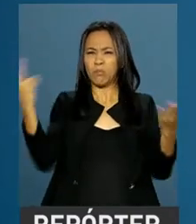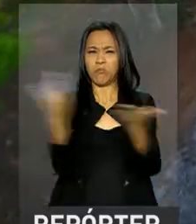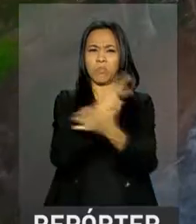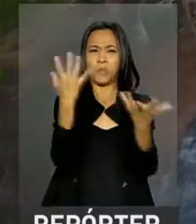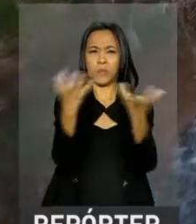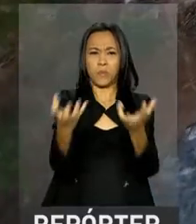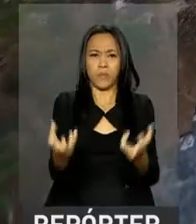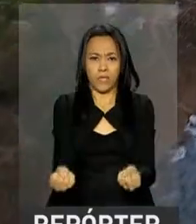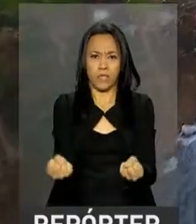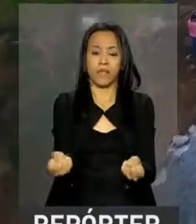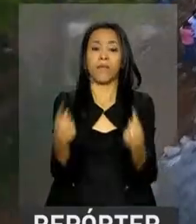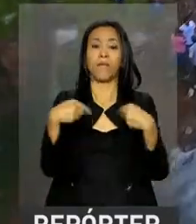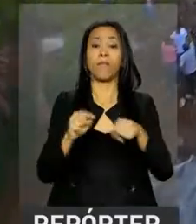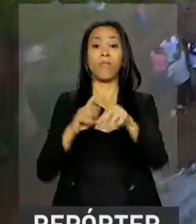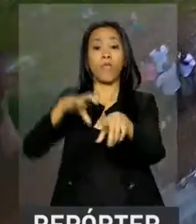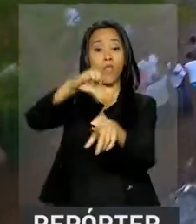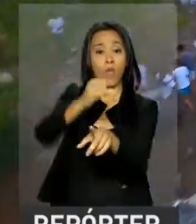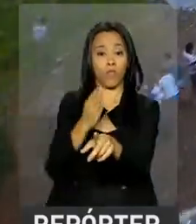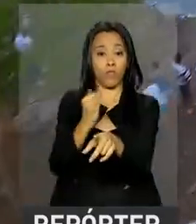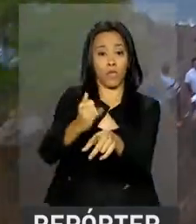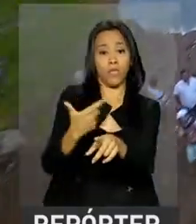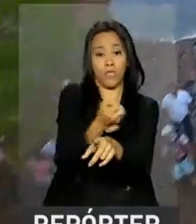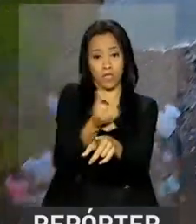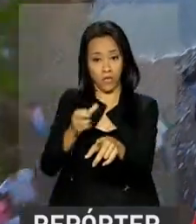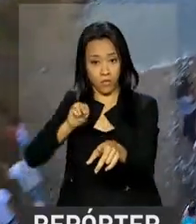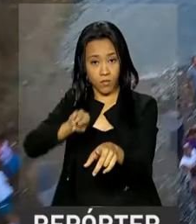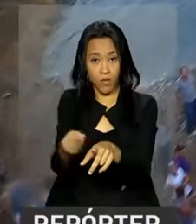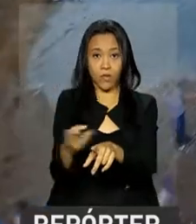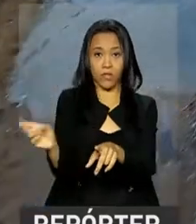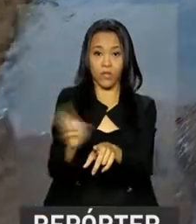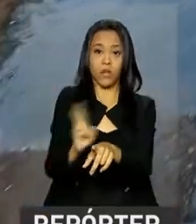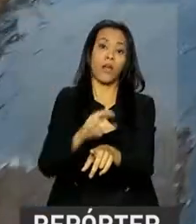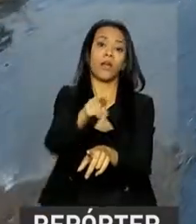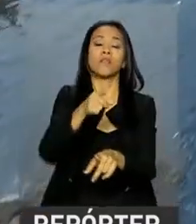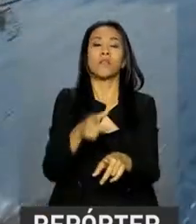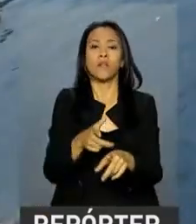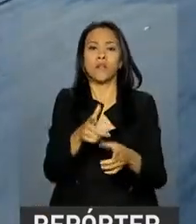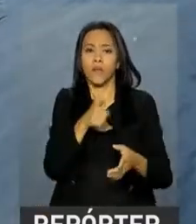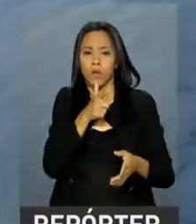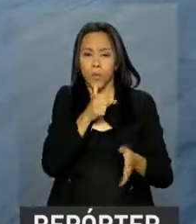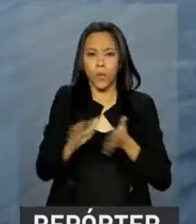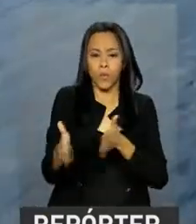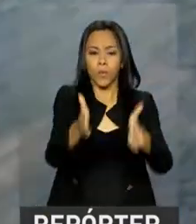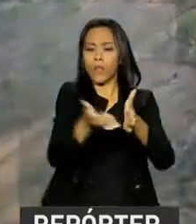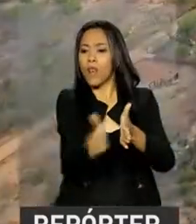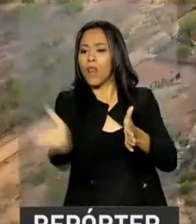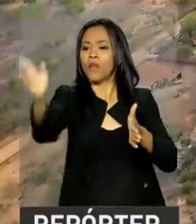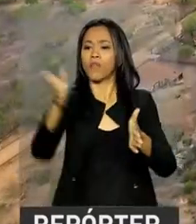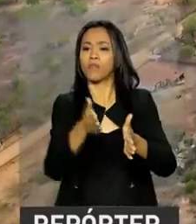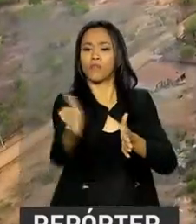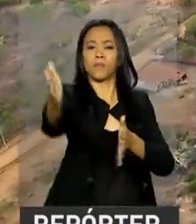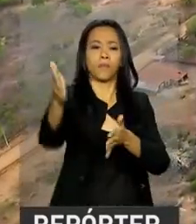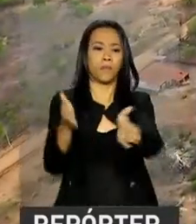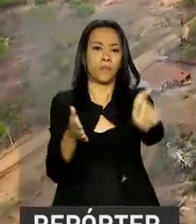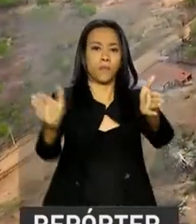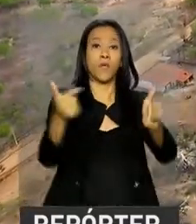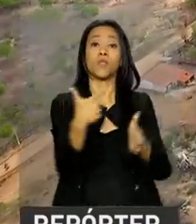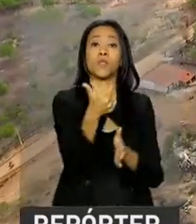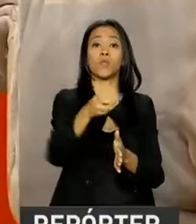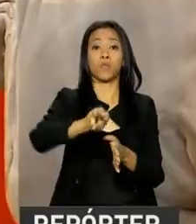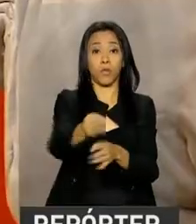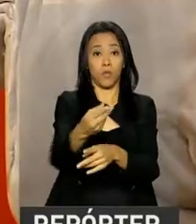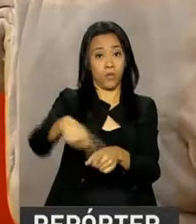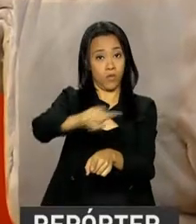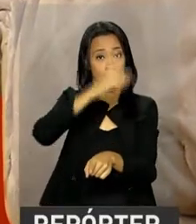seca. Orçada em 9 bilhões e 600 milhões de reais, a transposição do São Francisco vai levar água para 12 milhões de